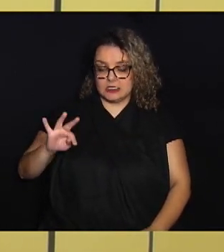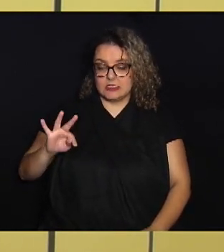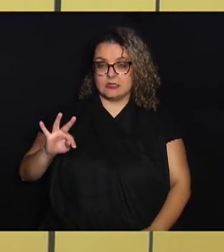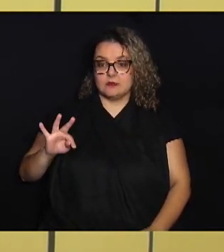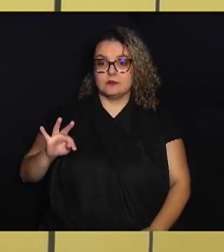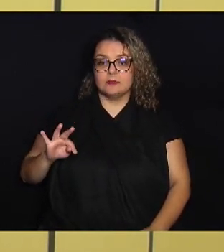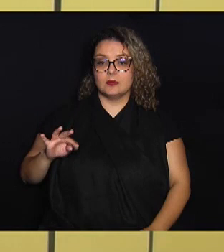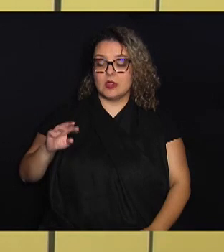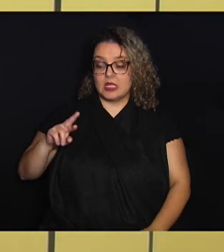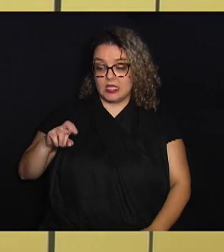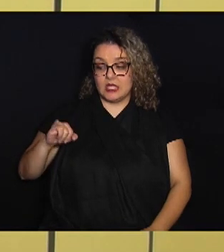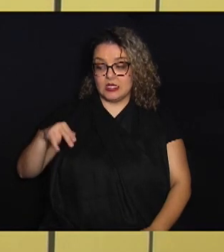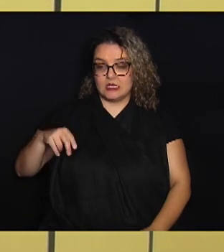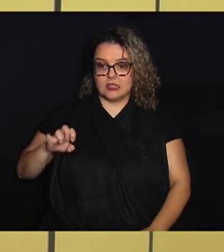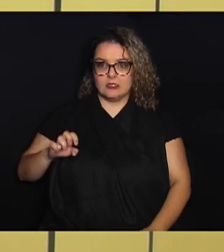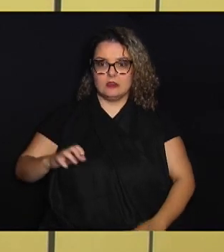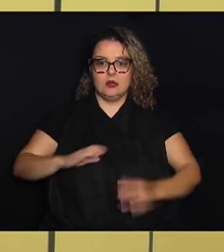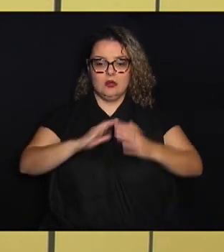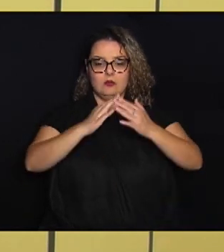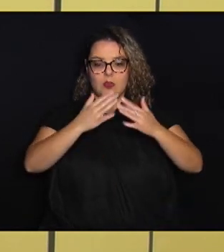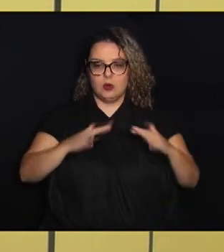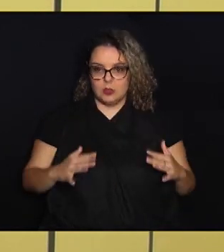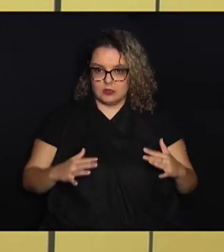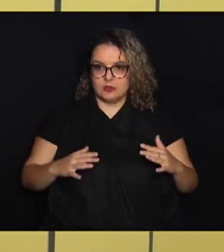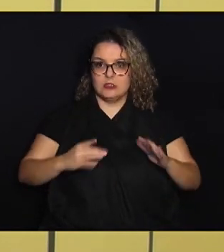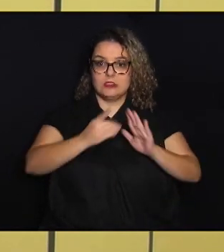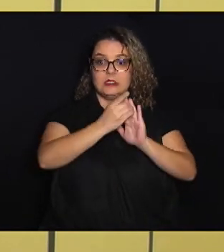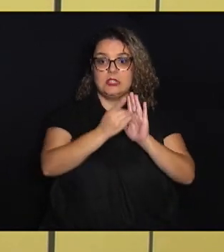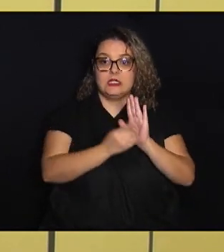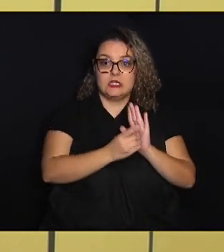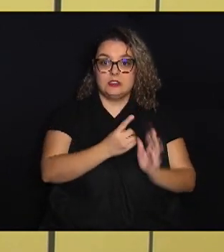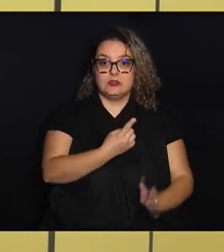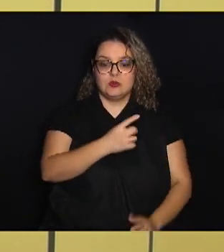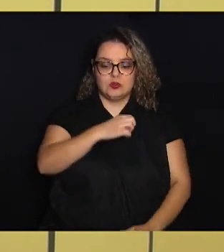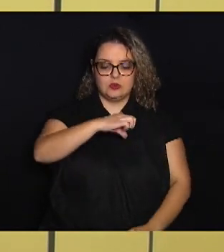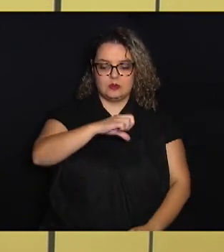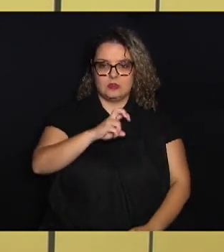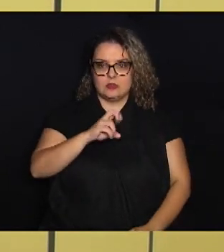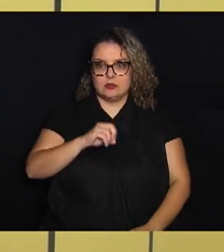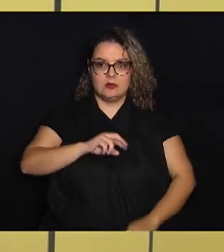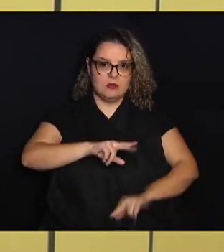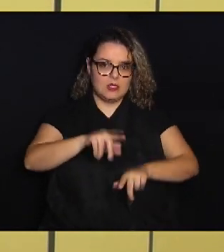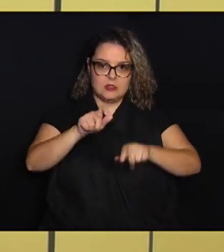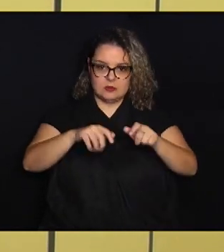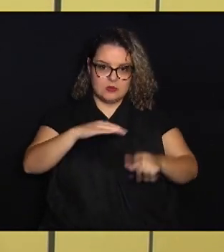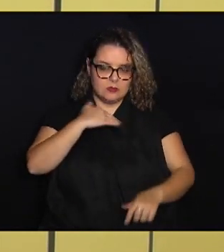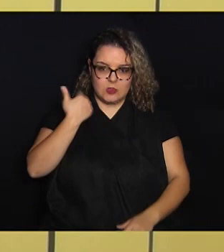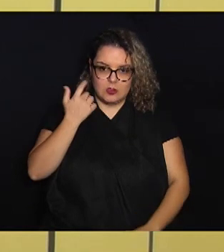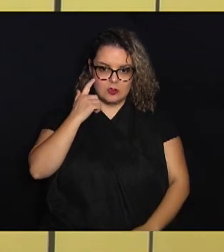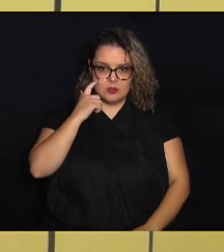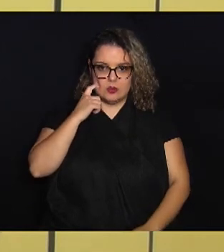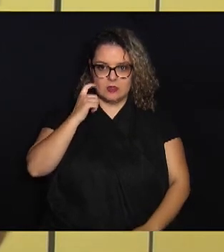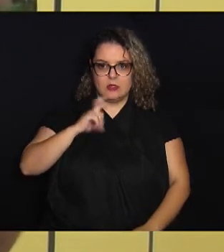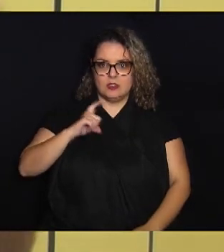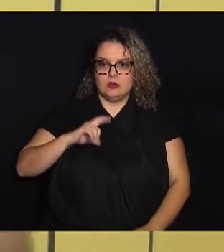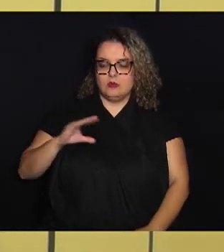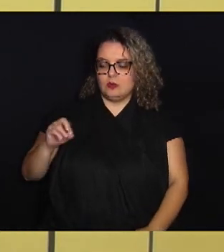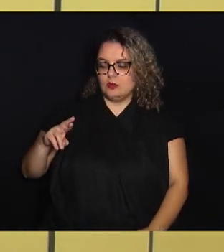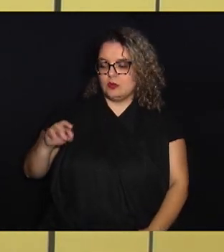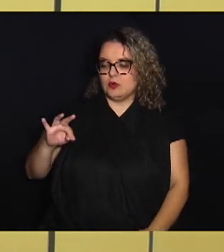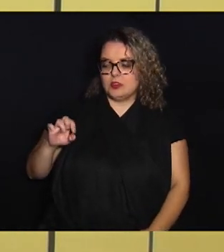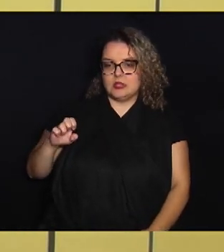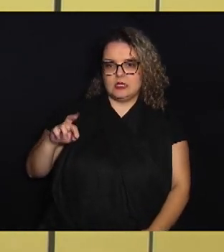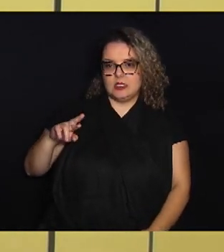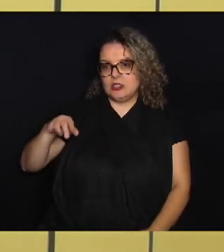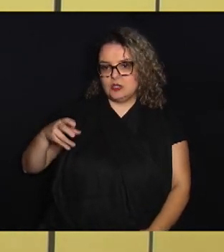Barão de Jaguara, desabou na década de 1950 e matou gente pra caramba. Teve um cortejo enorme lá na Francisco